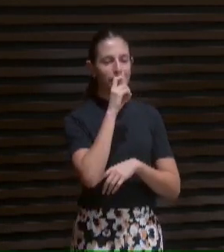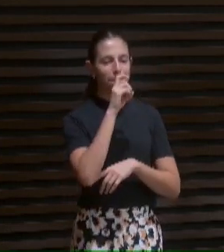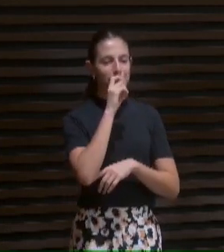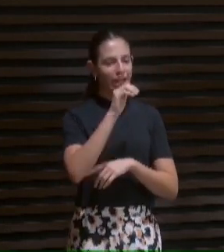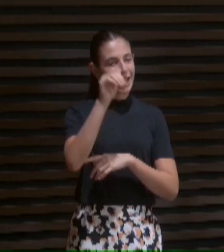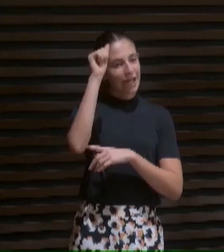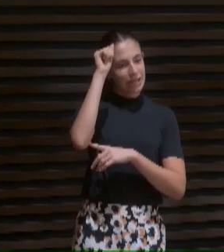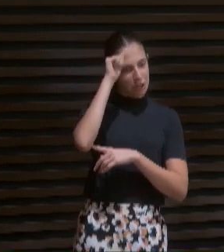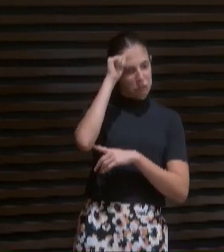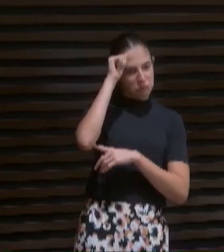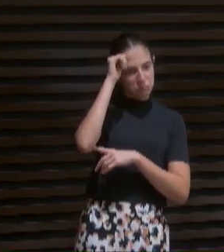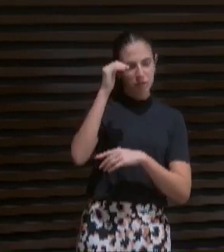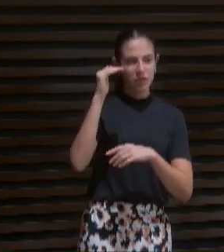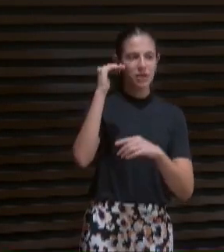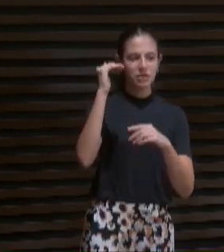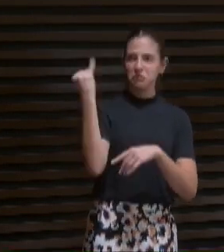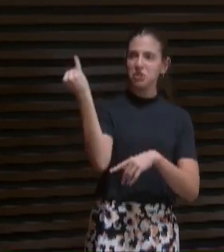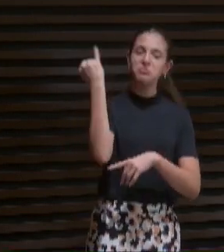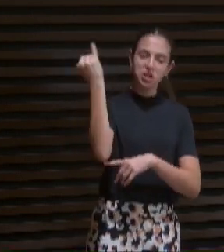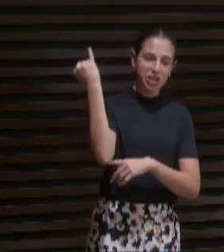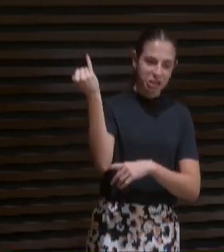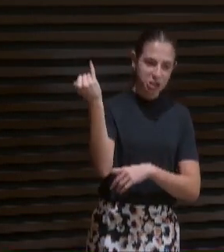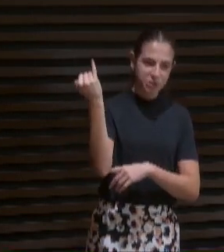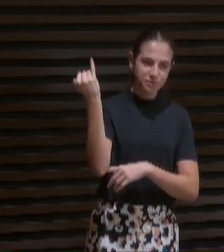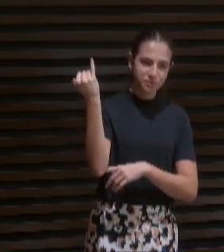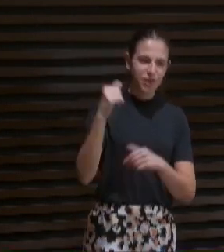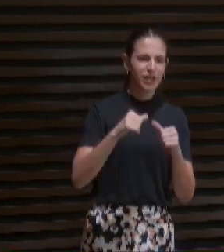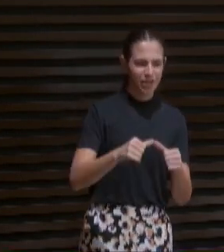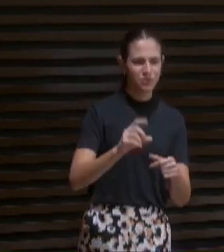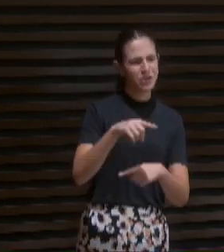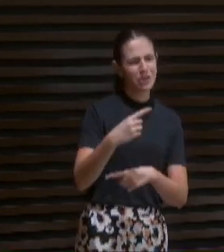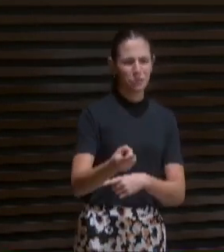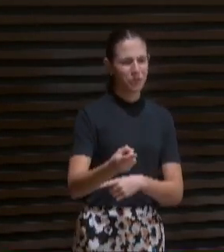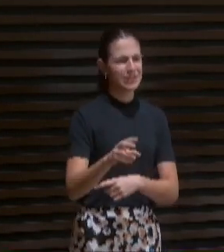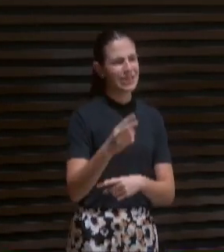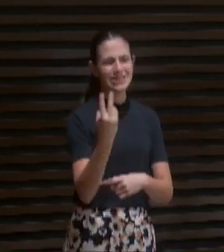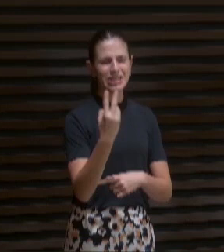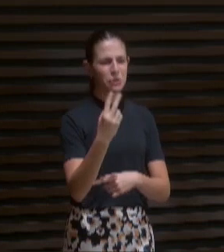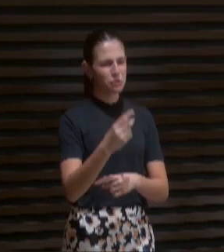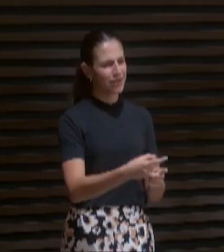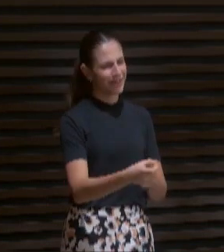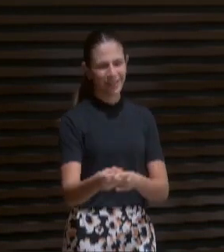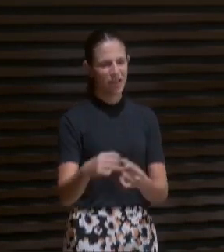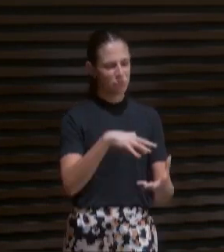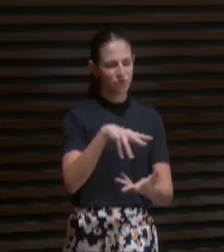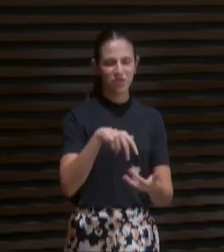tal. Isso é depois da Segunda Guerra Mundial. Hoje é Eva